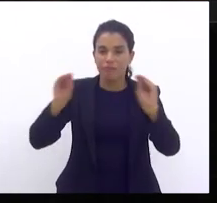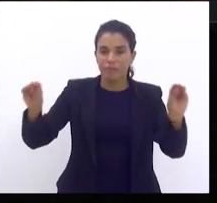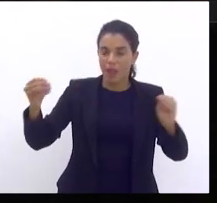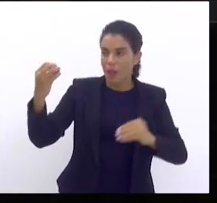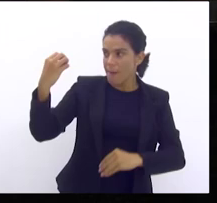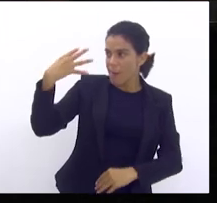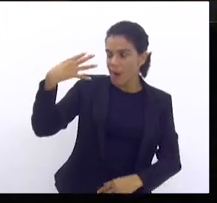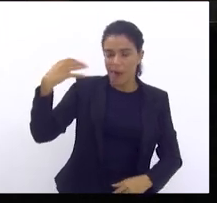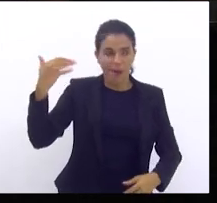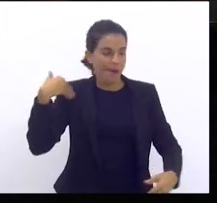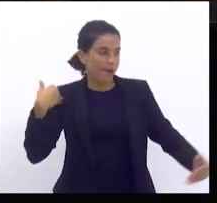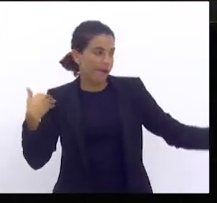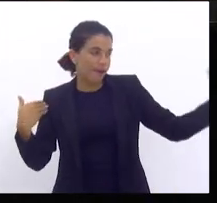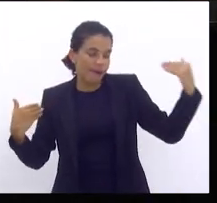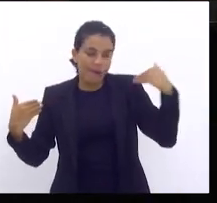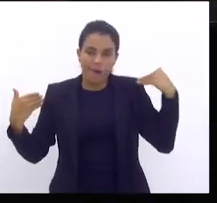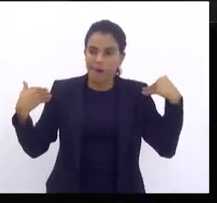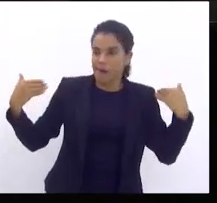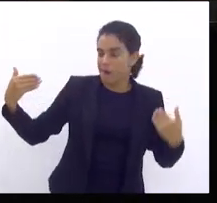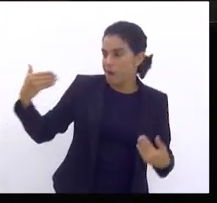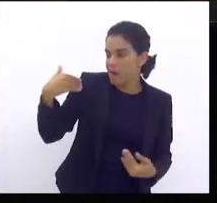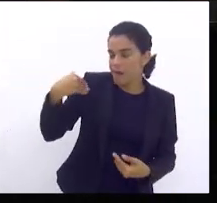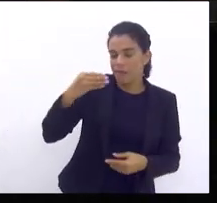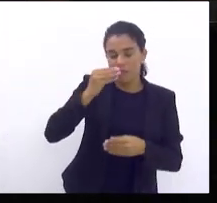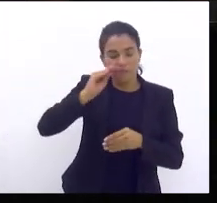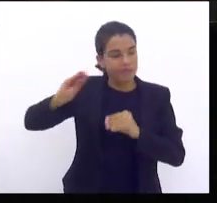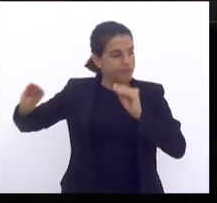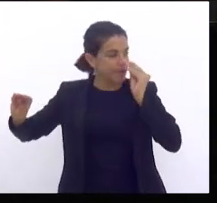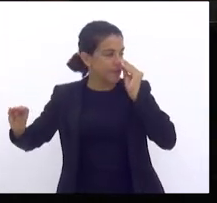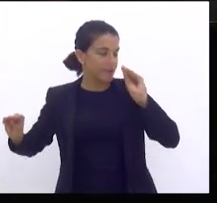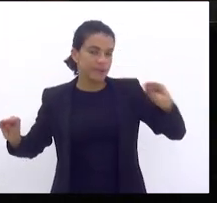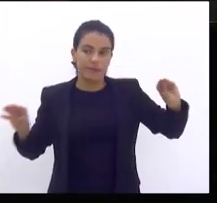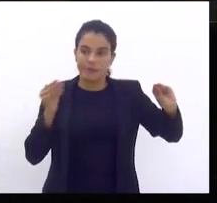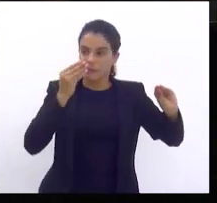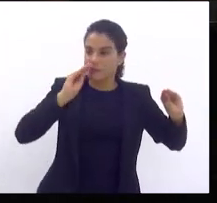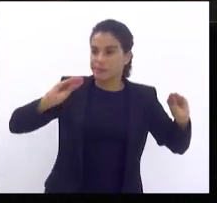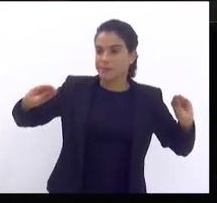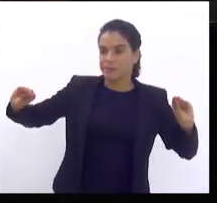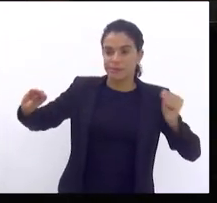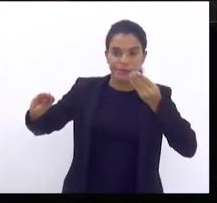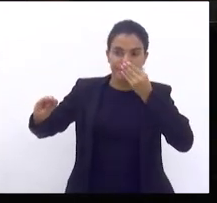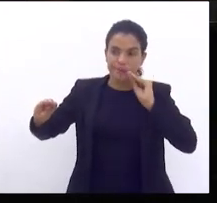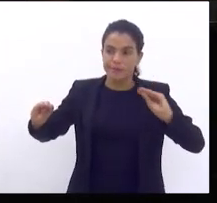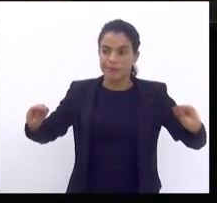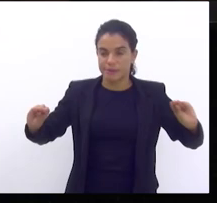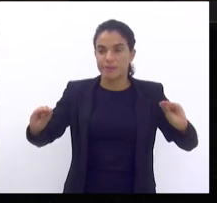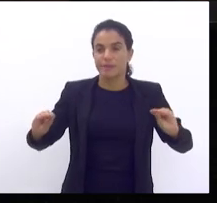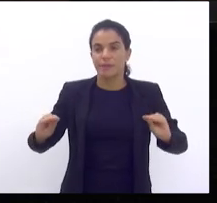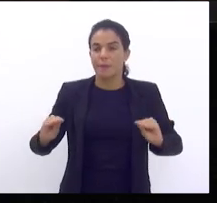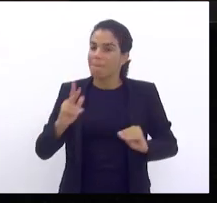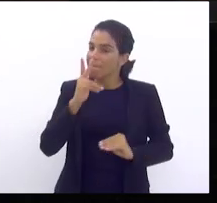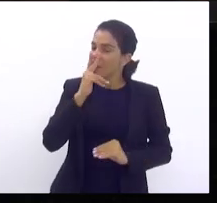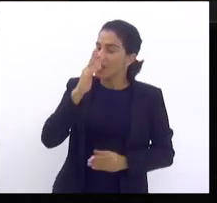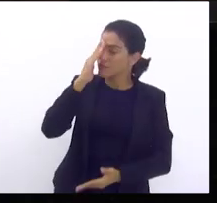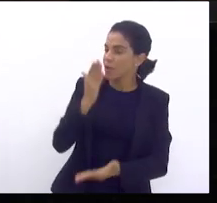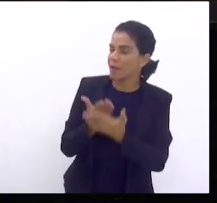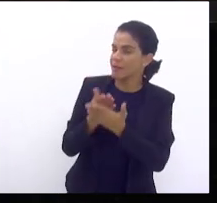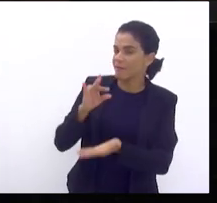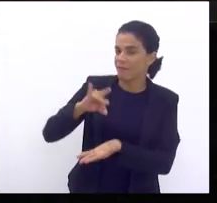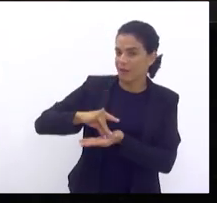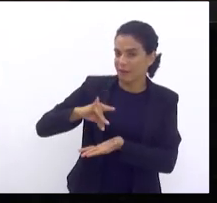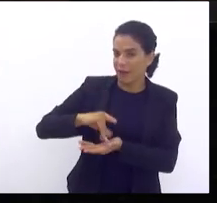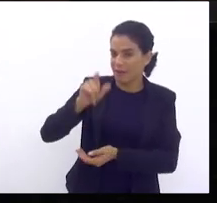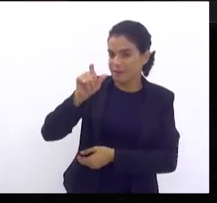acontecendo e a gente continua a ignorar como isto não fosse verdadeiro então é